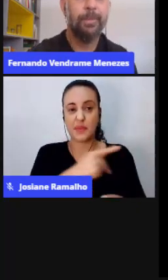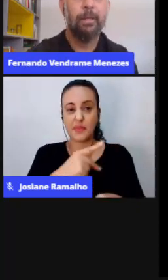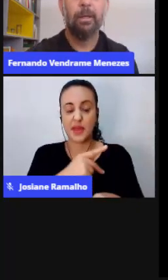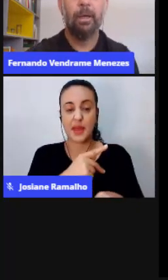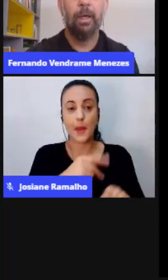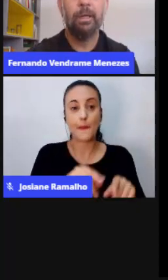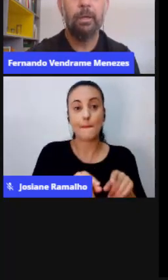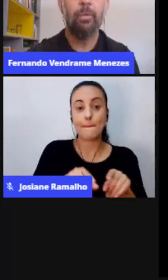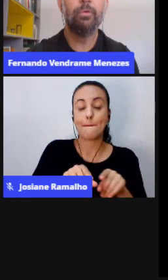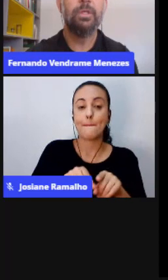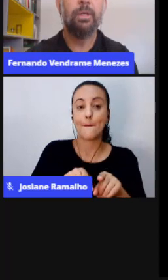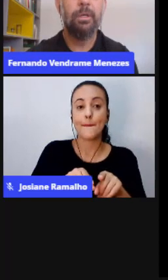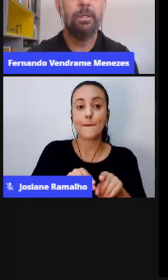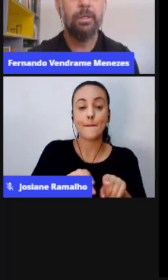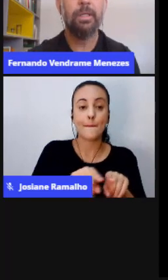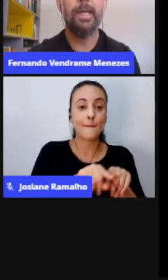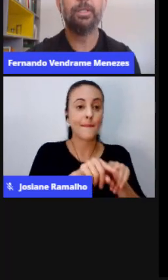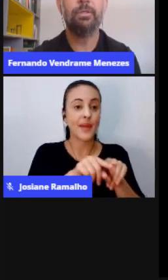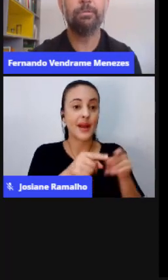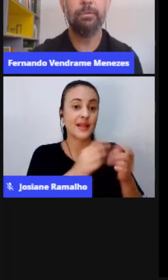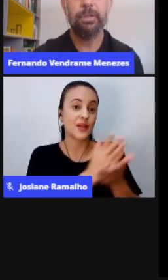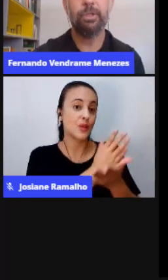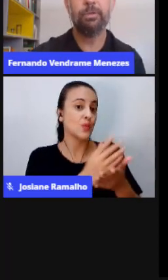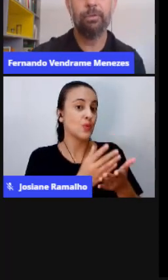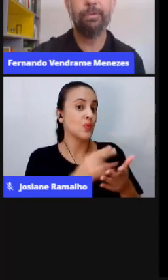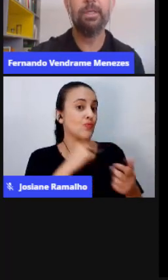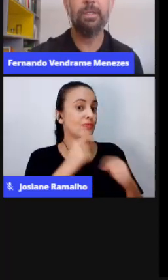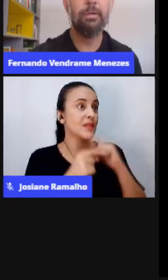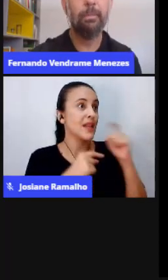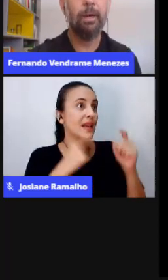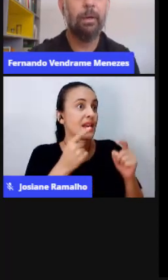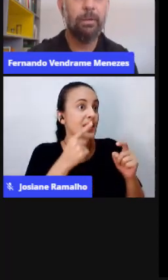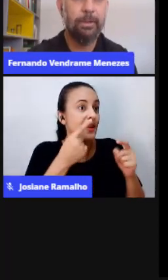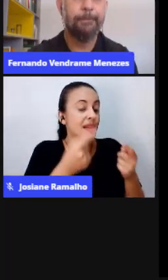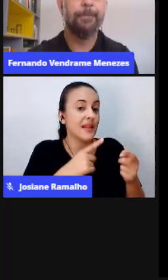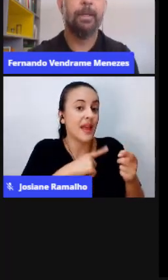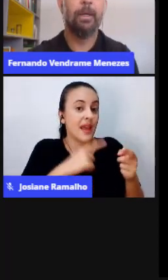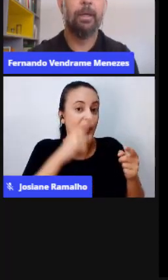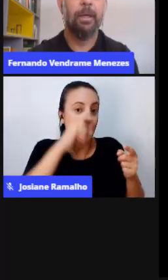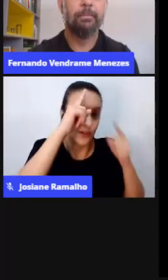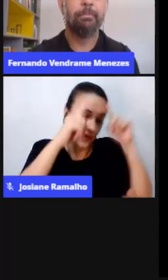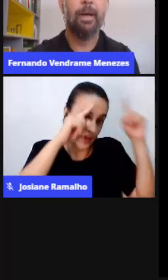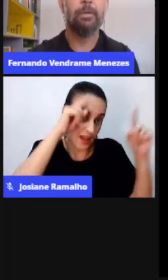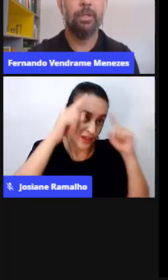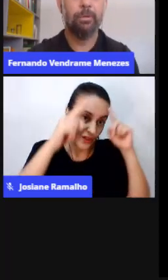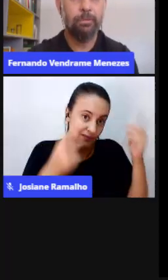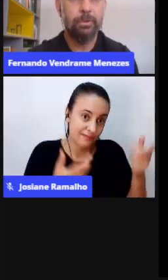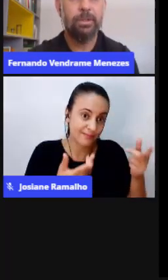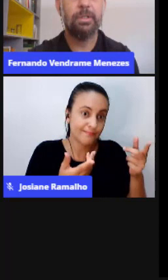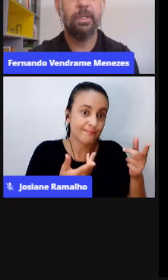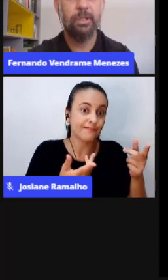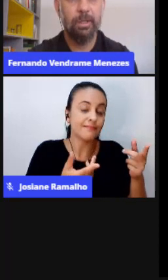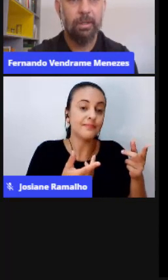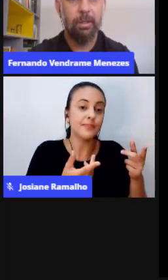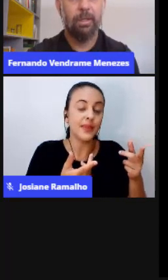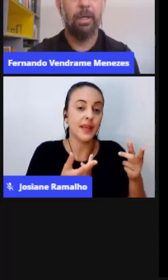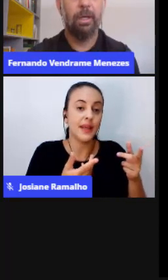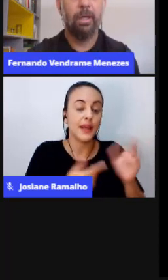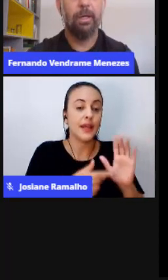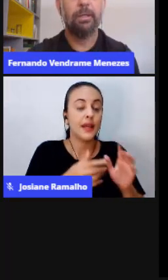técnico, e não conseguir ser criativo no sentido de oferecer uma aula para os alunos que